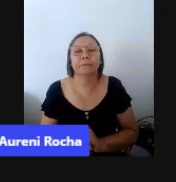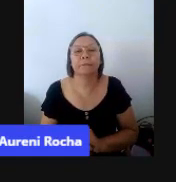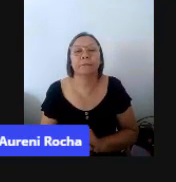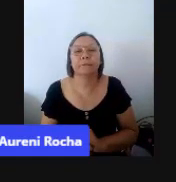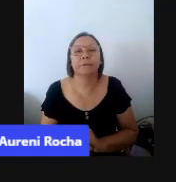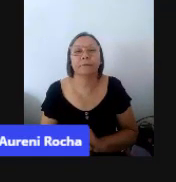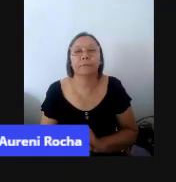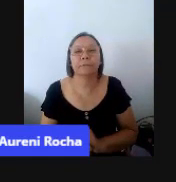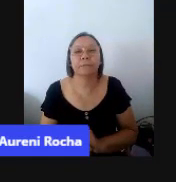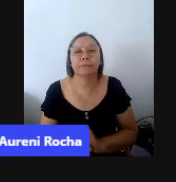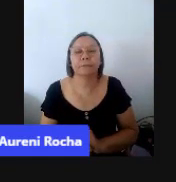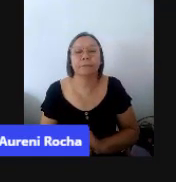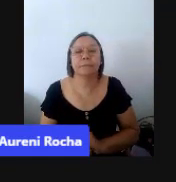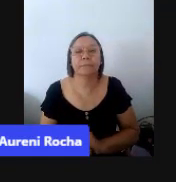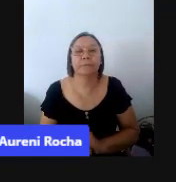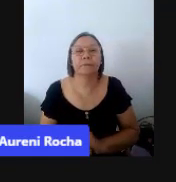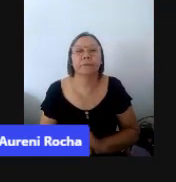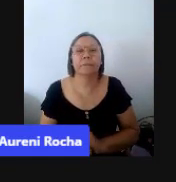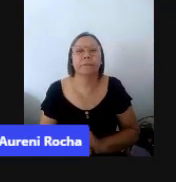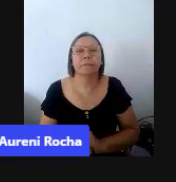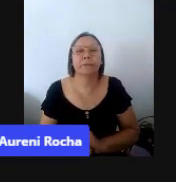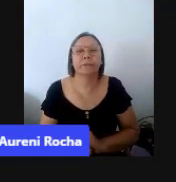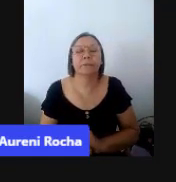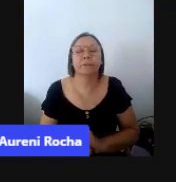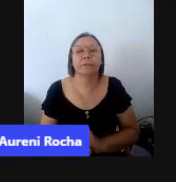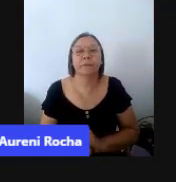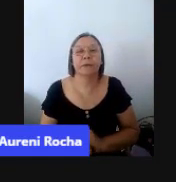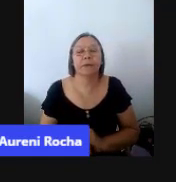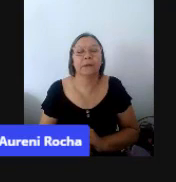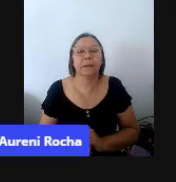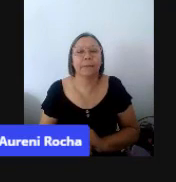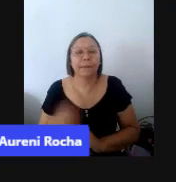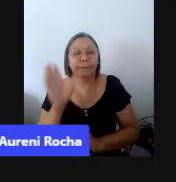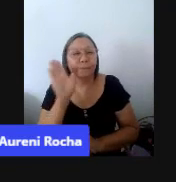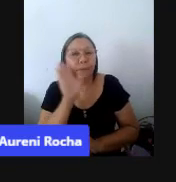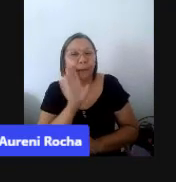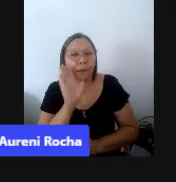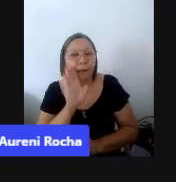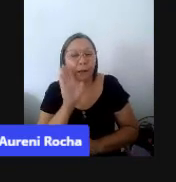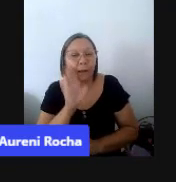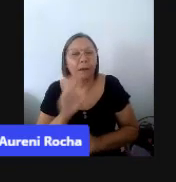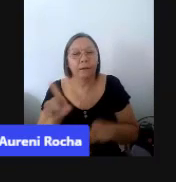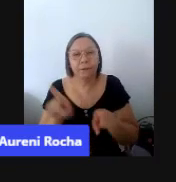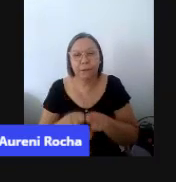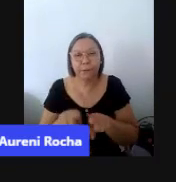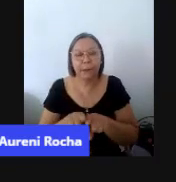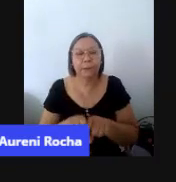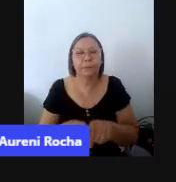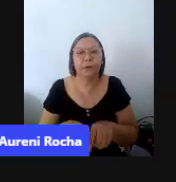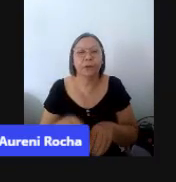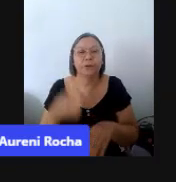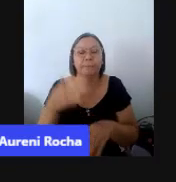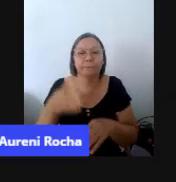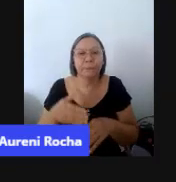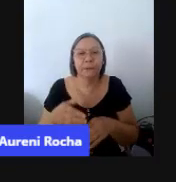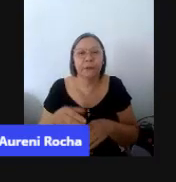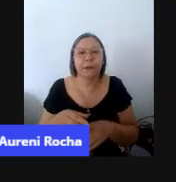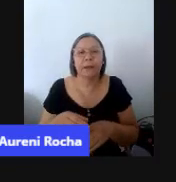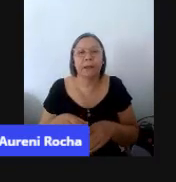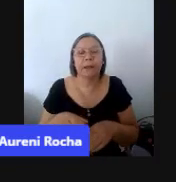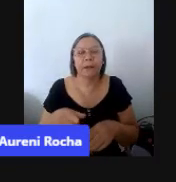Então, uma coisa bem bacana que vocês podem também acessar como material, o pessoal da Planurb, né, eles